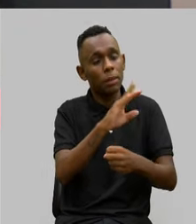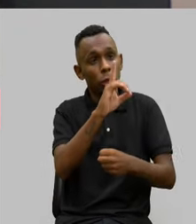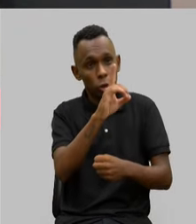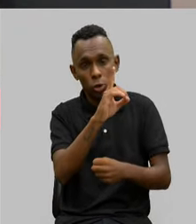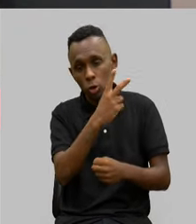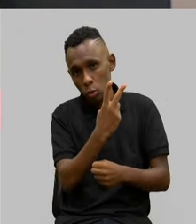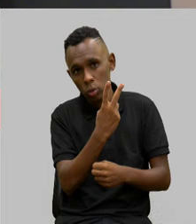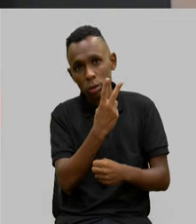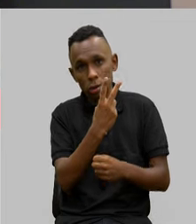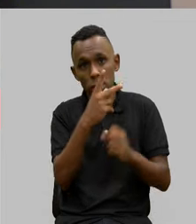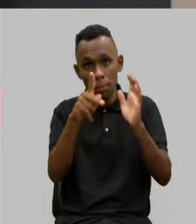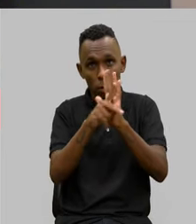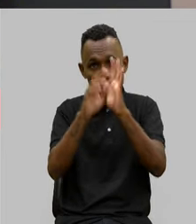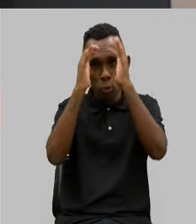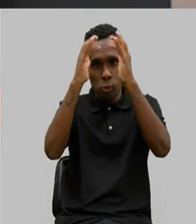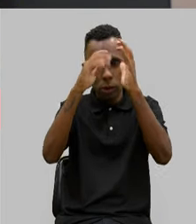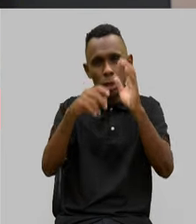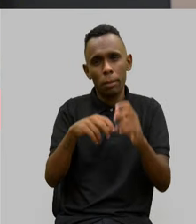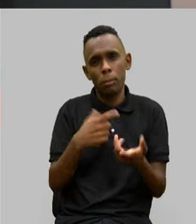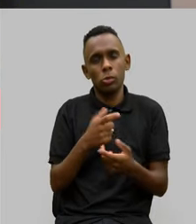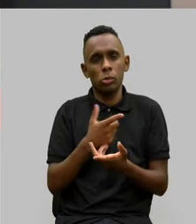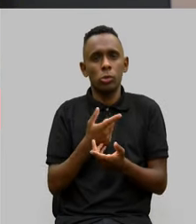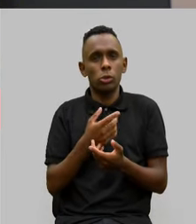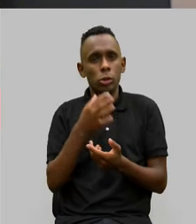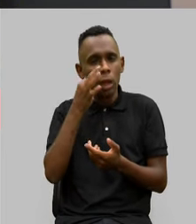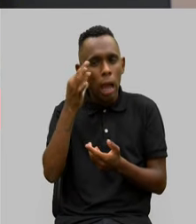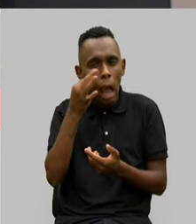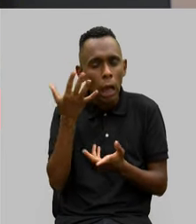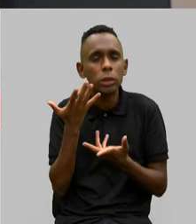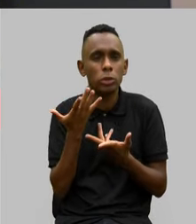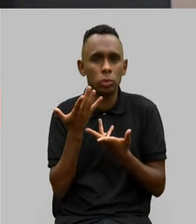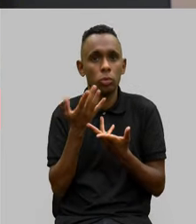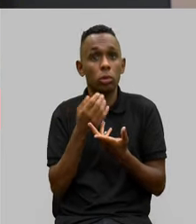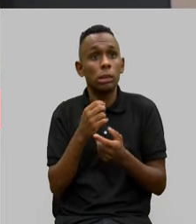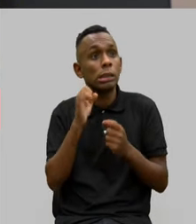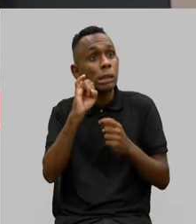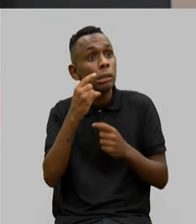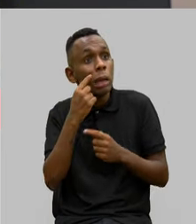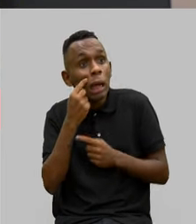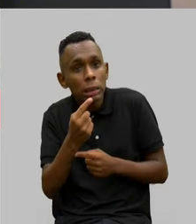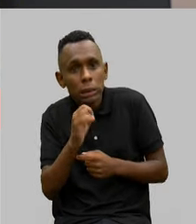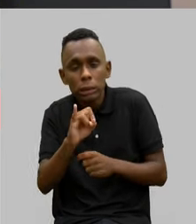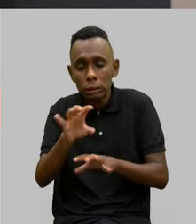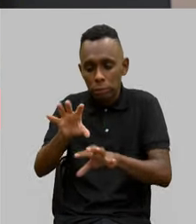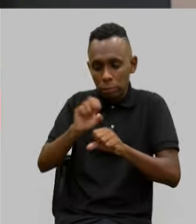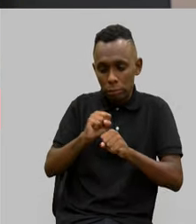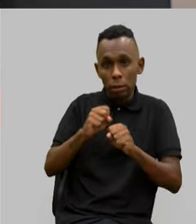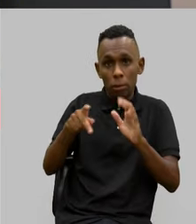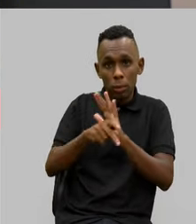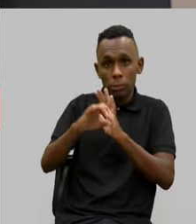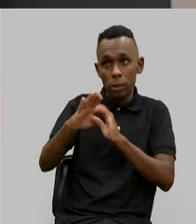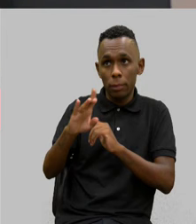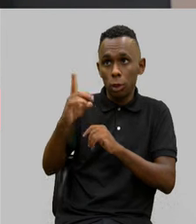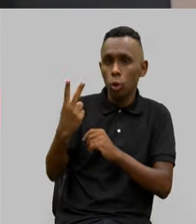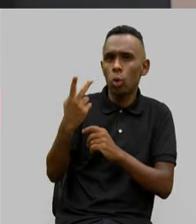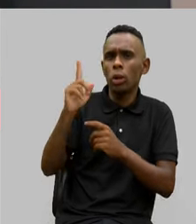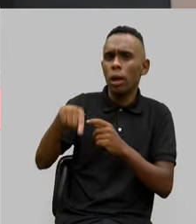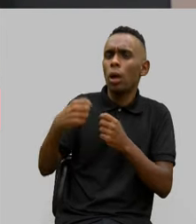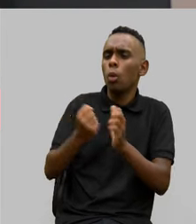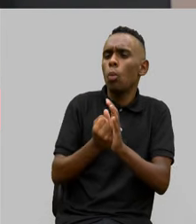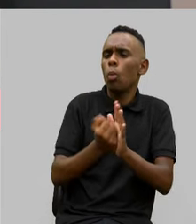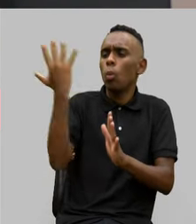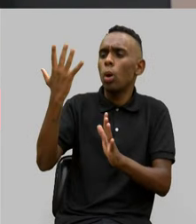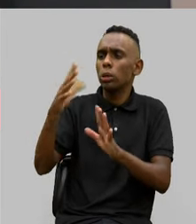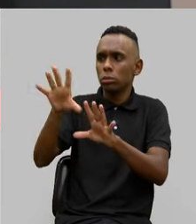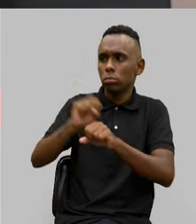de roedores e a gente quer ver se essa expressão desse receptor cb2 ou seja aumenta a quantidade de